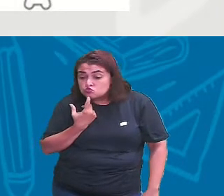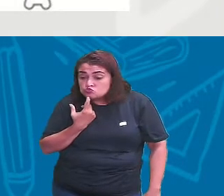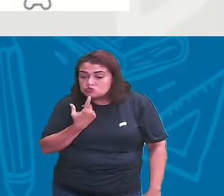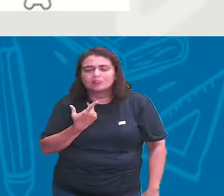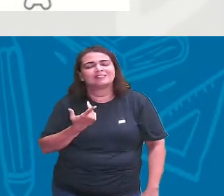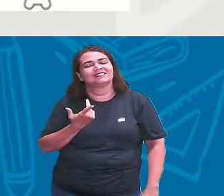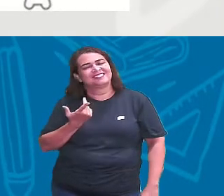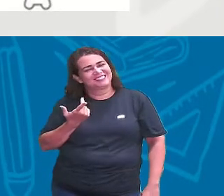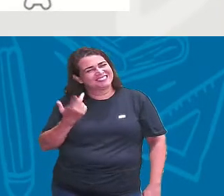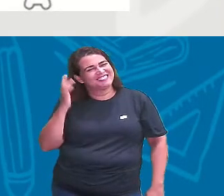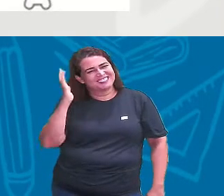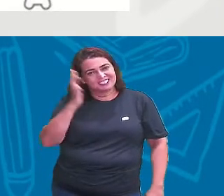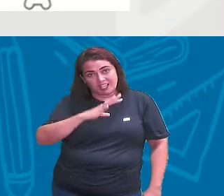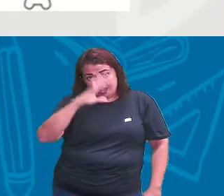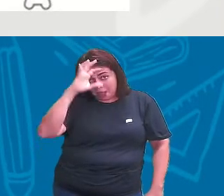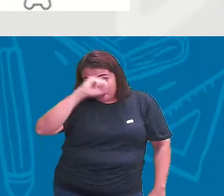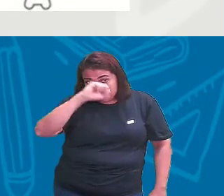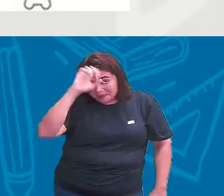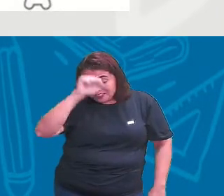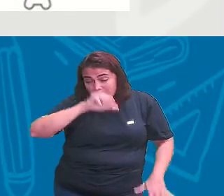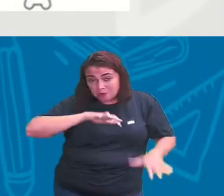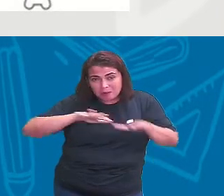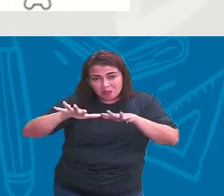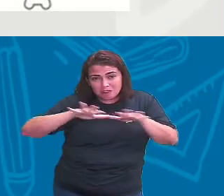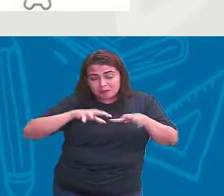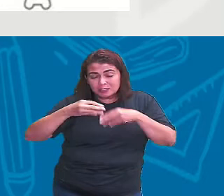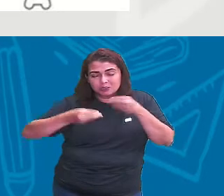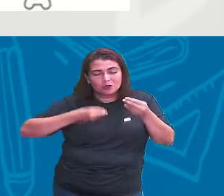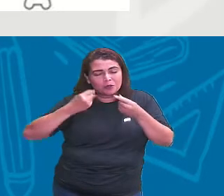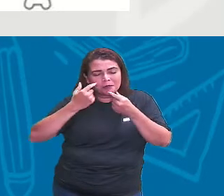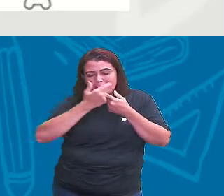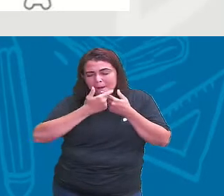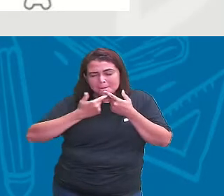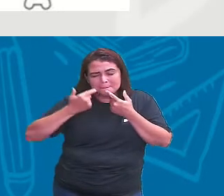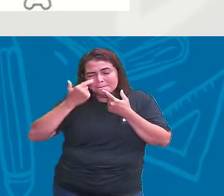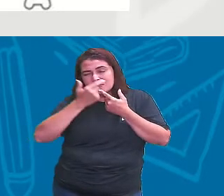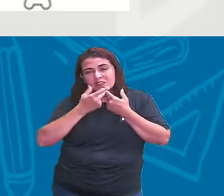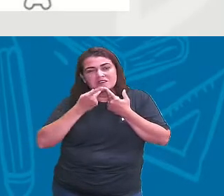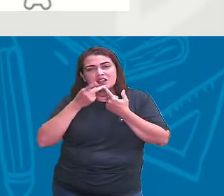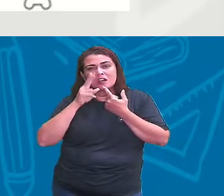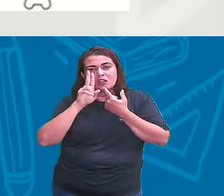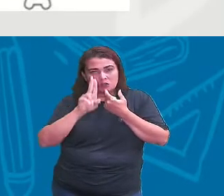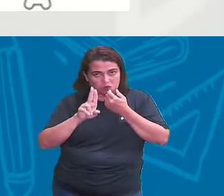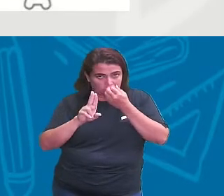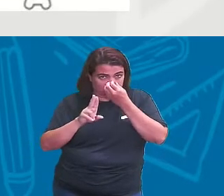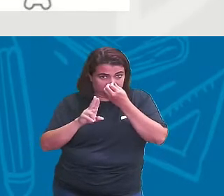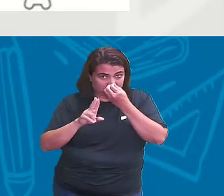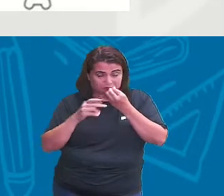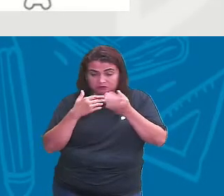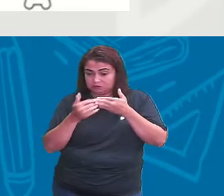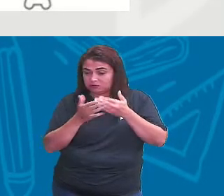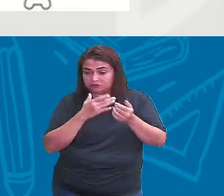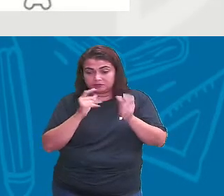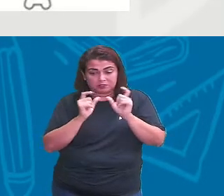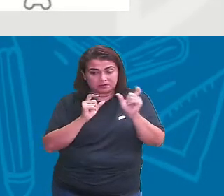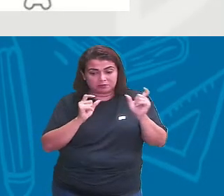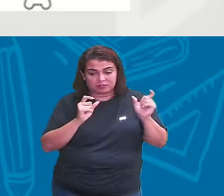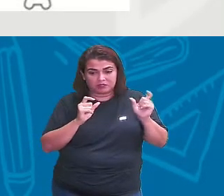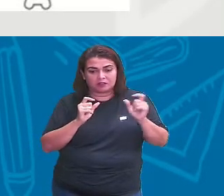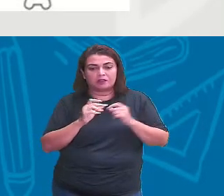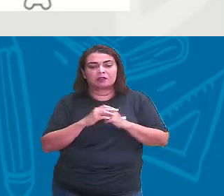Agora que a gente já sabe o movimento que a gente faz para pronunciar a letra U no meio de qualquer palavra, a gente